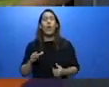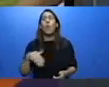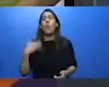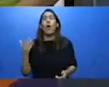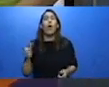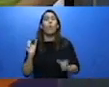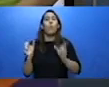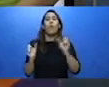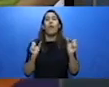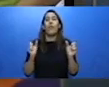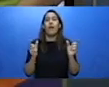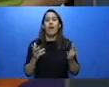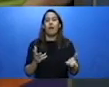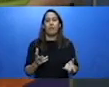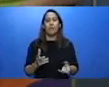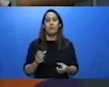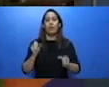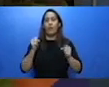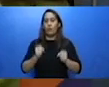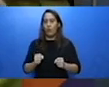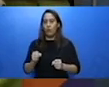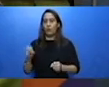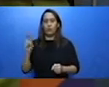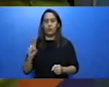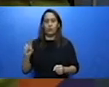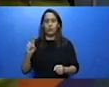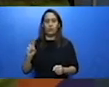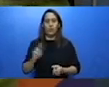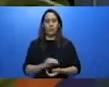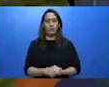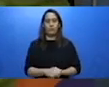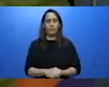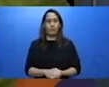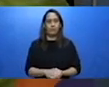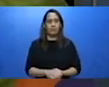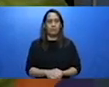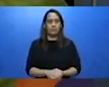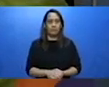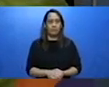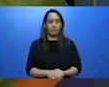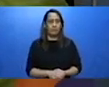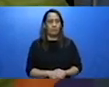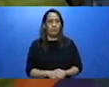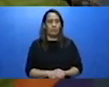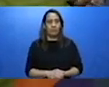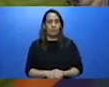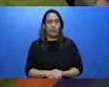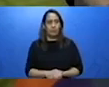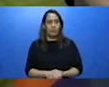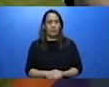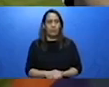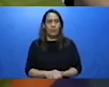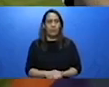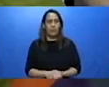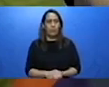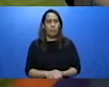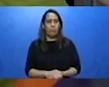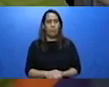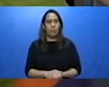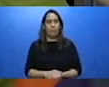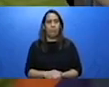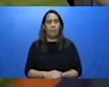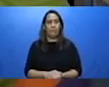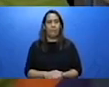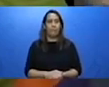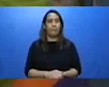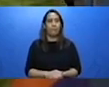maravilhosa. Qual outra palavra que a gente poderia colocar aqui que dá o mesmo sentido? Quando ela falou maravilhosa, você pensou